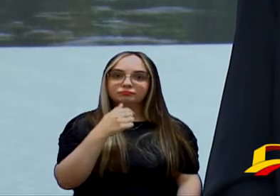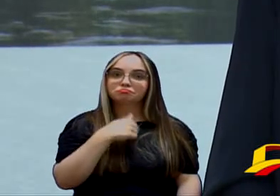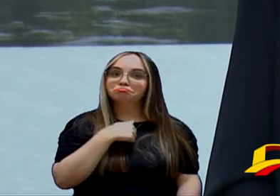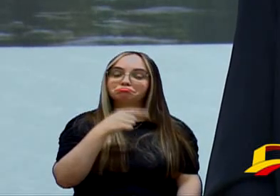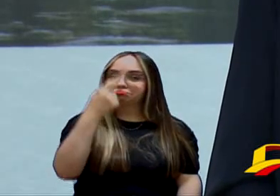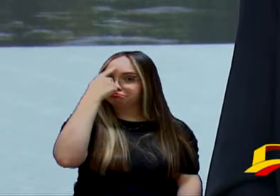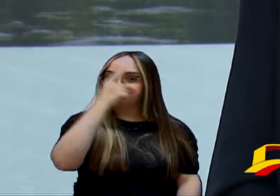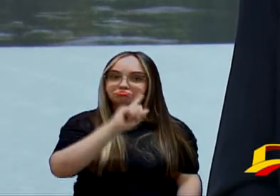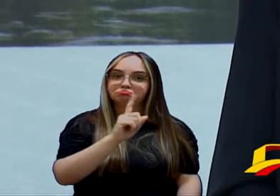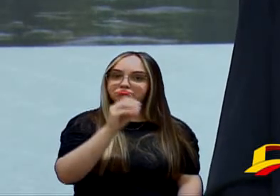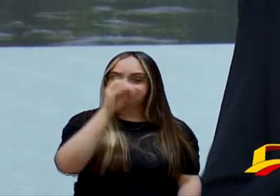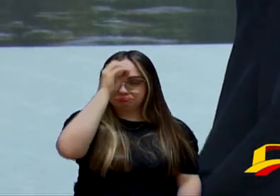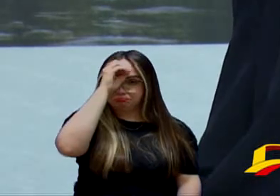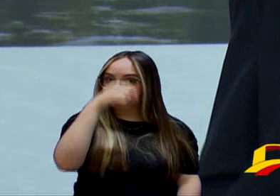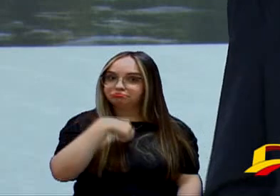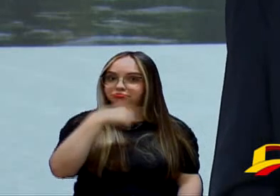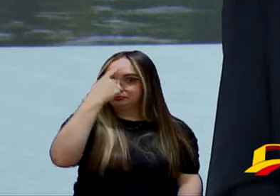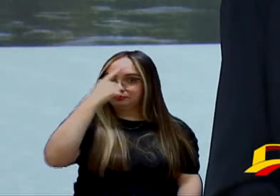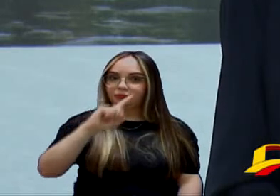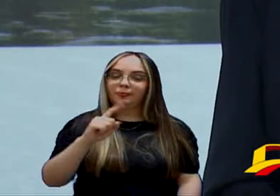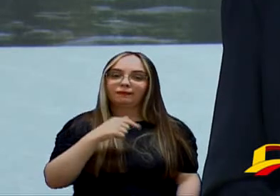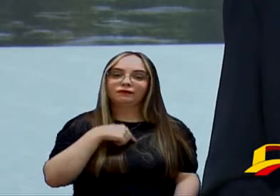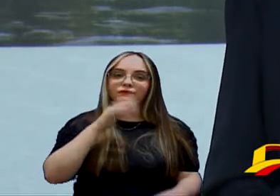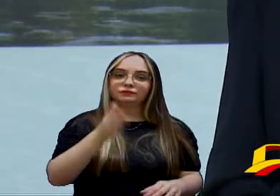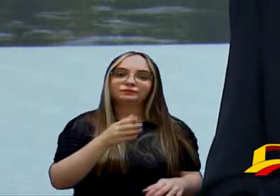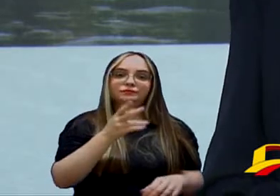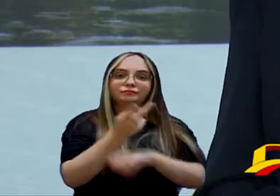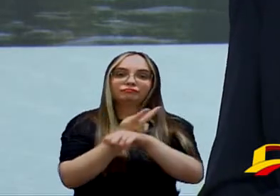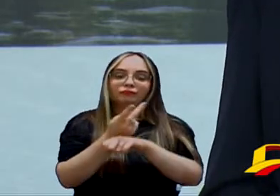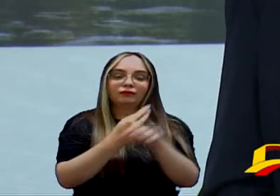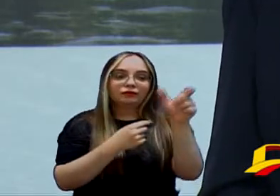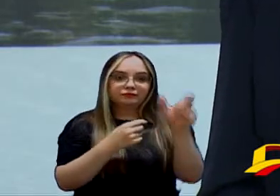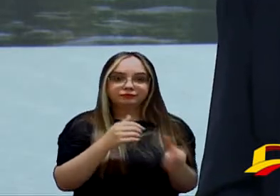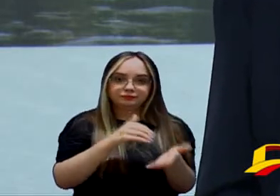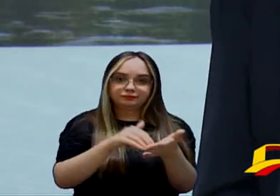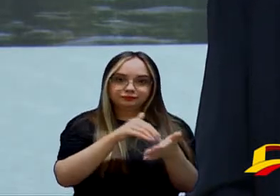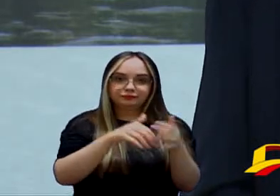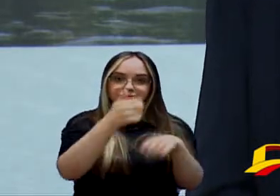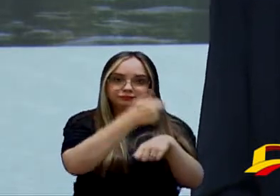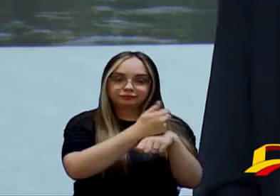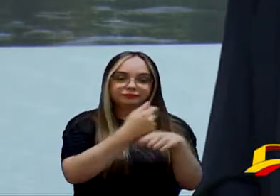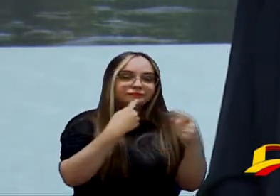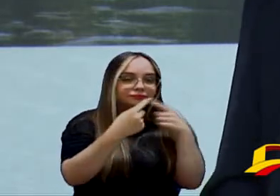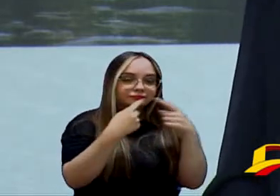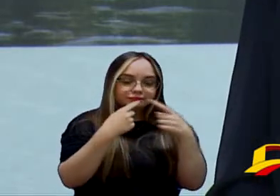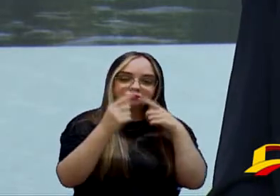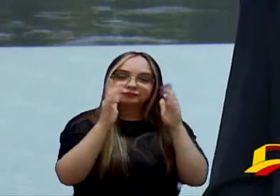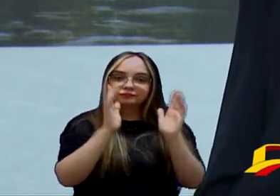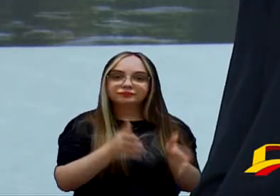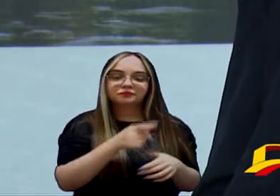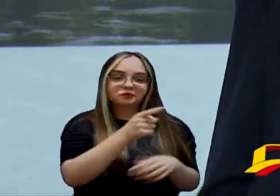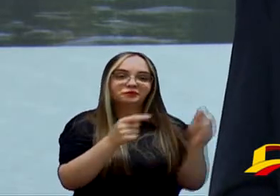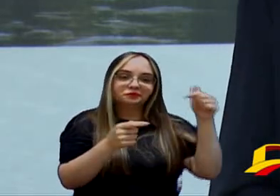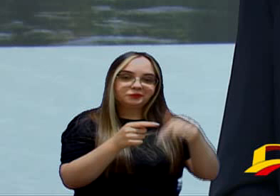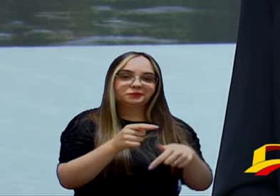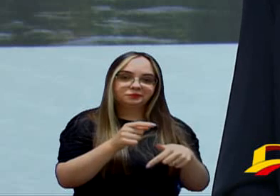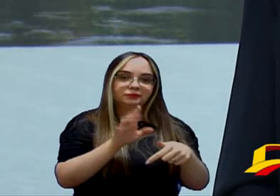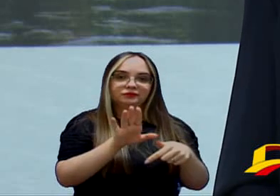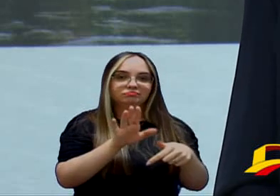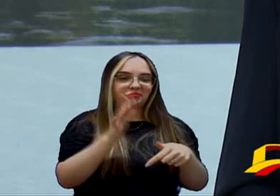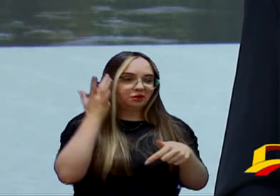conhecimento eu procurei o secretário de relações institucionais ele estava aqui mas não